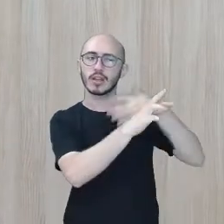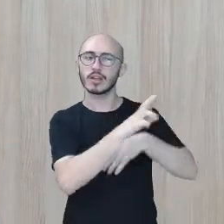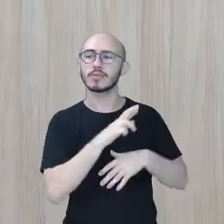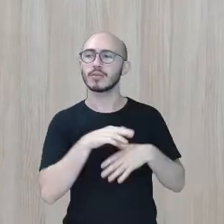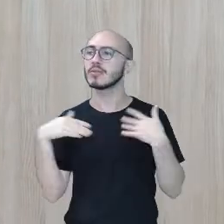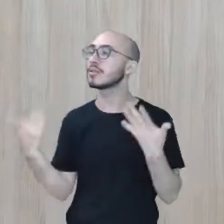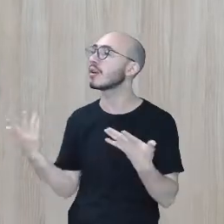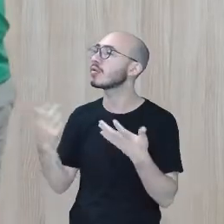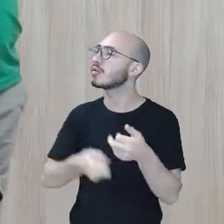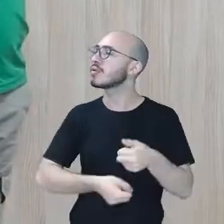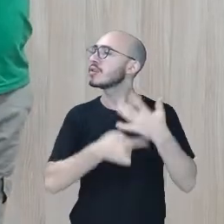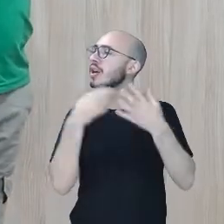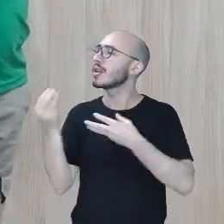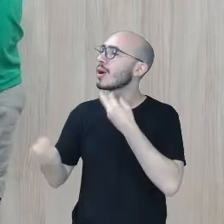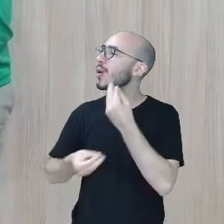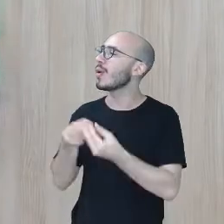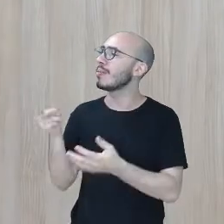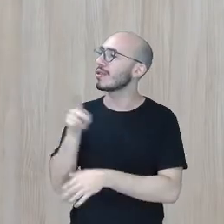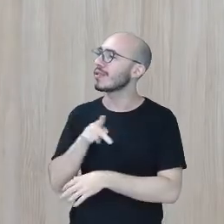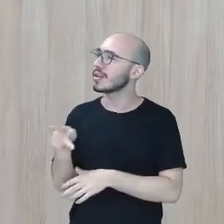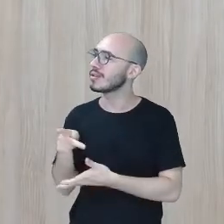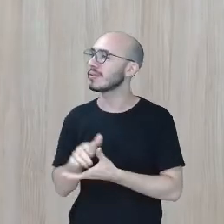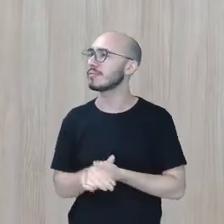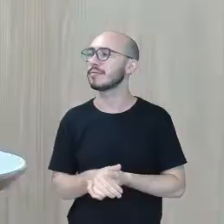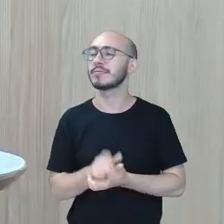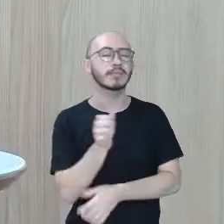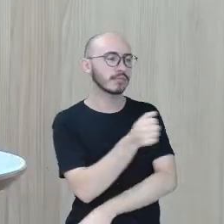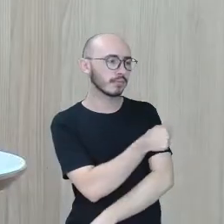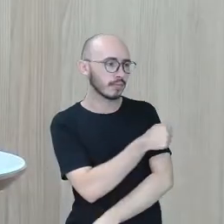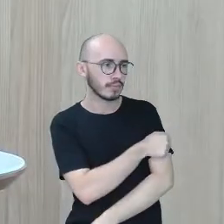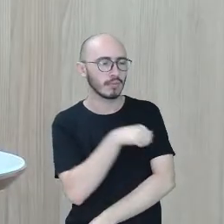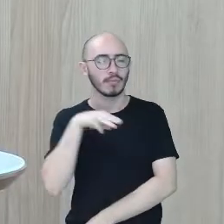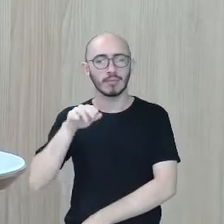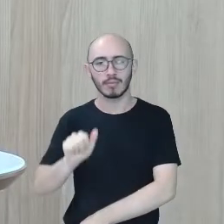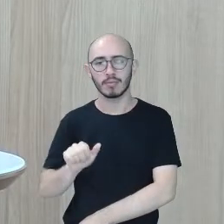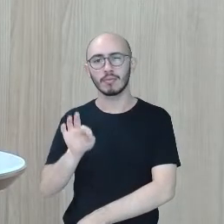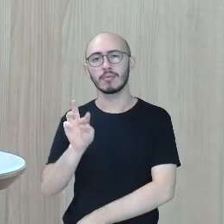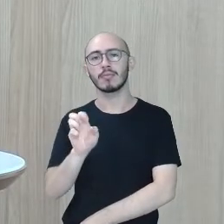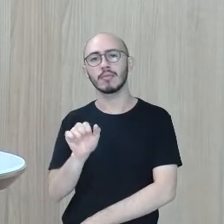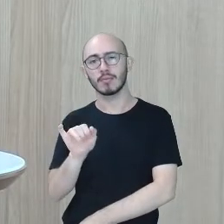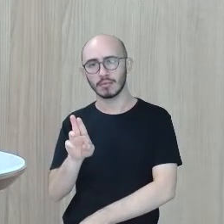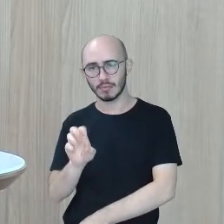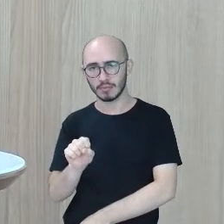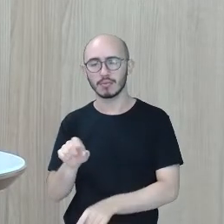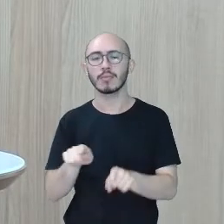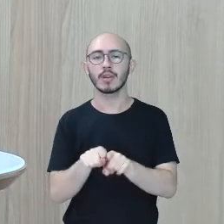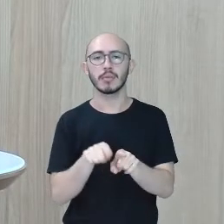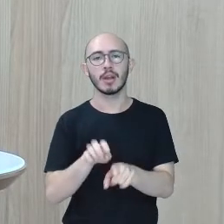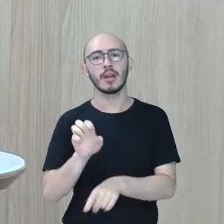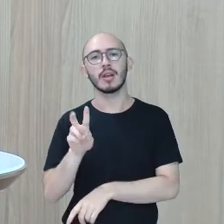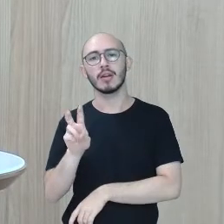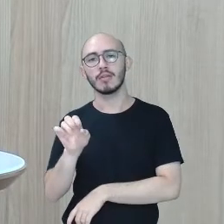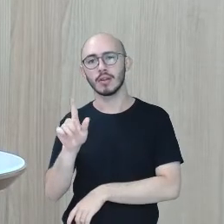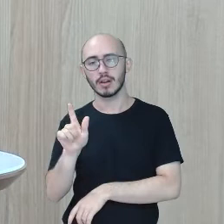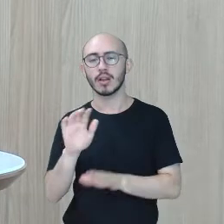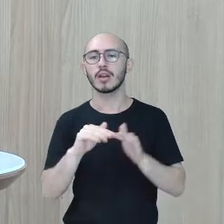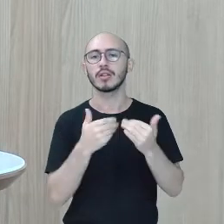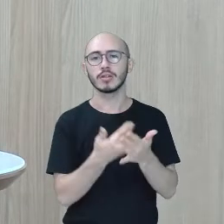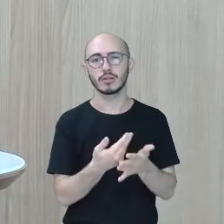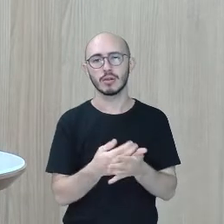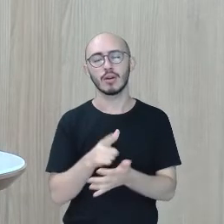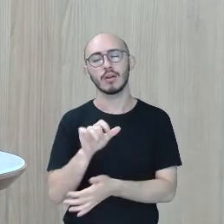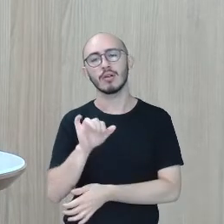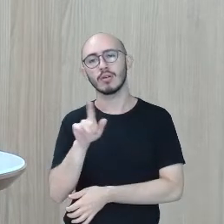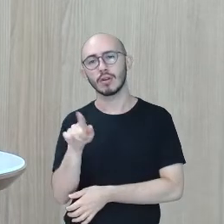que está aí? Os alunos estão chegando? Olha, eu tenho aqui Matheus, né? Evelyn, que é da Escola Municipal Luiz Vaz de